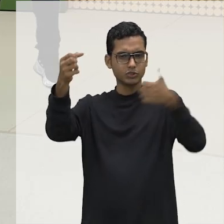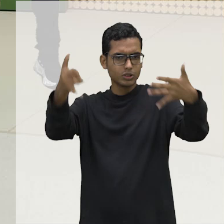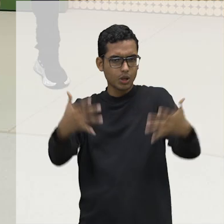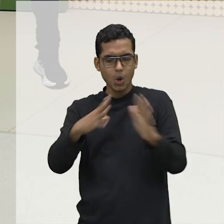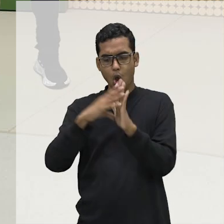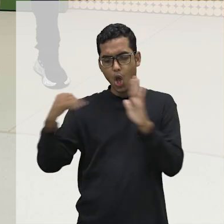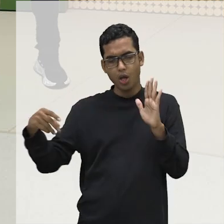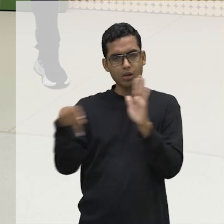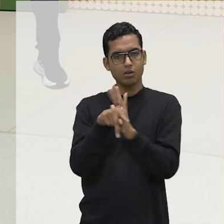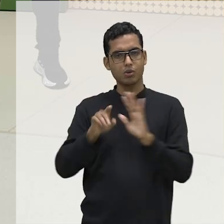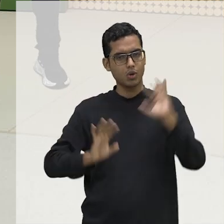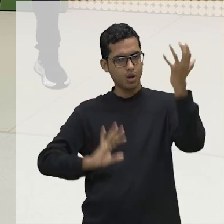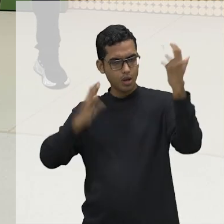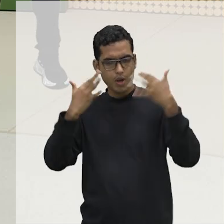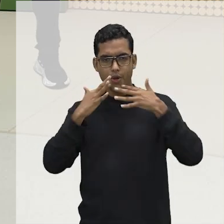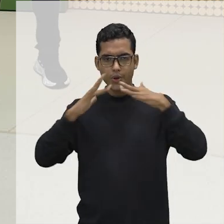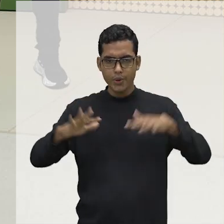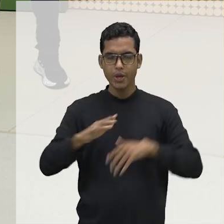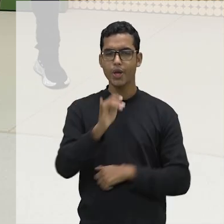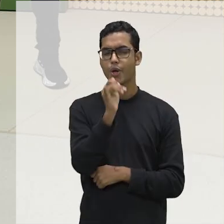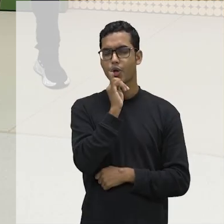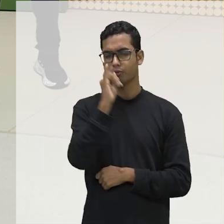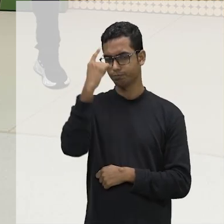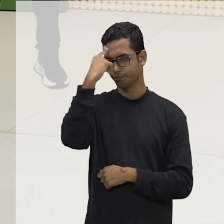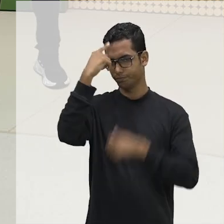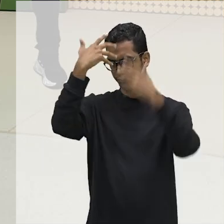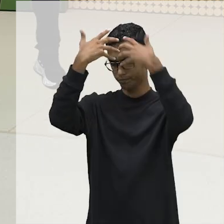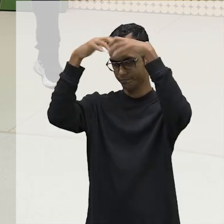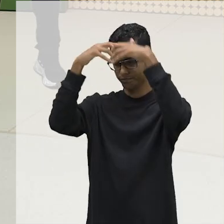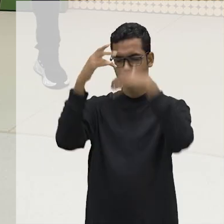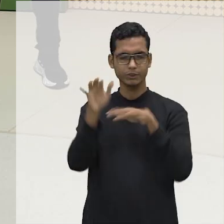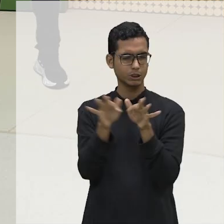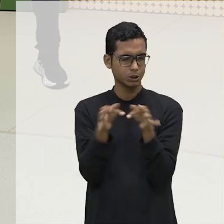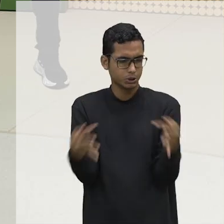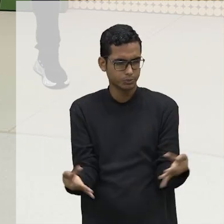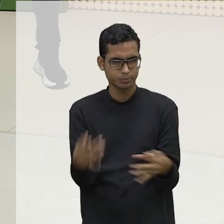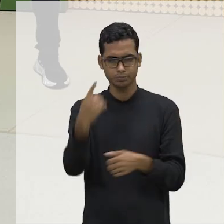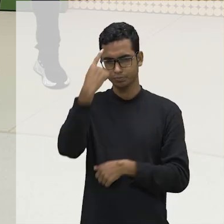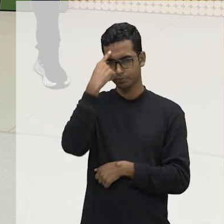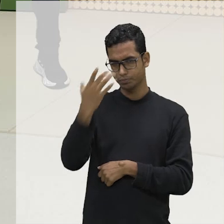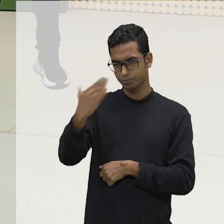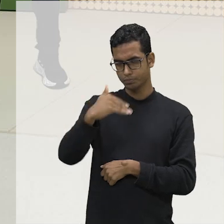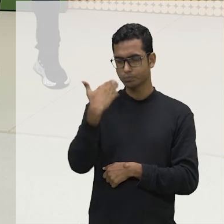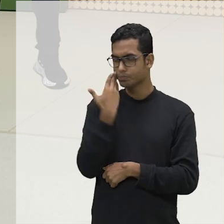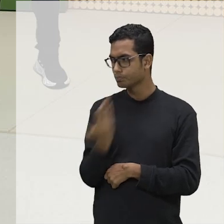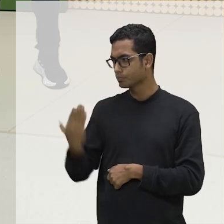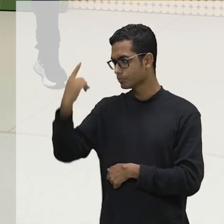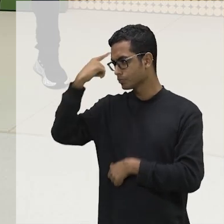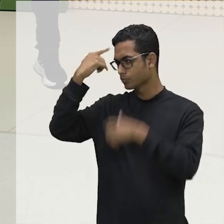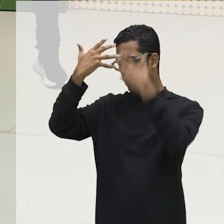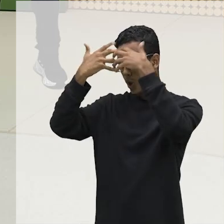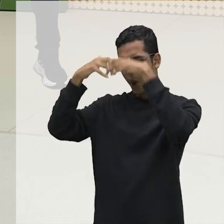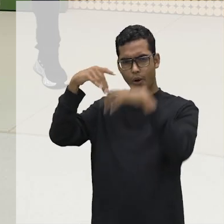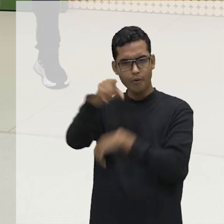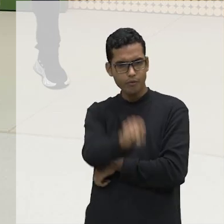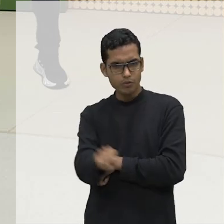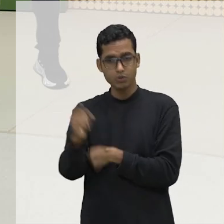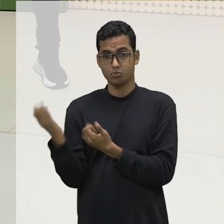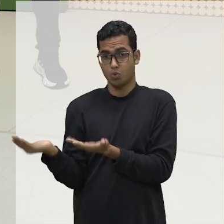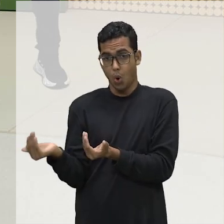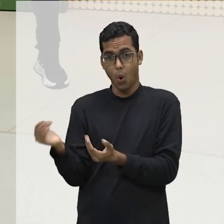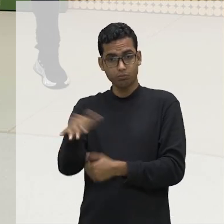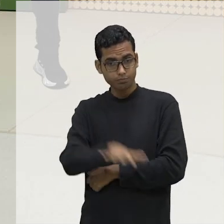determinado fenômeno. Vamos pensar o seguinte, vamos pegar um fenômeno bem simples. Vamos pensar que você, jovem